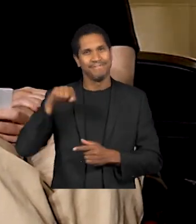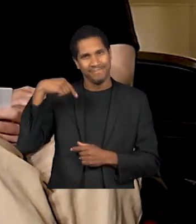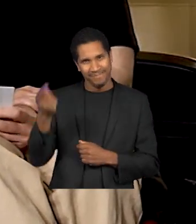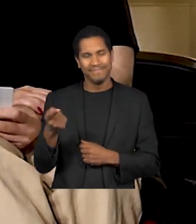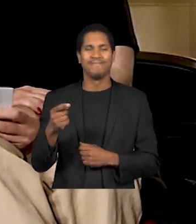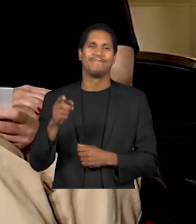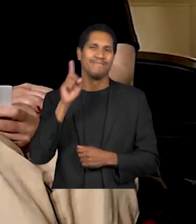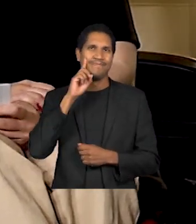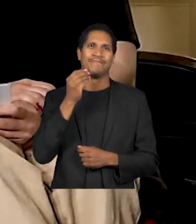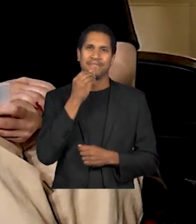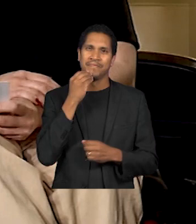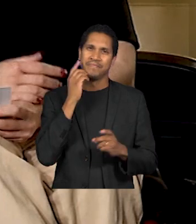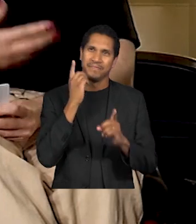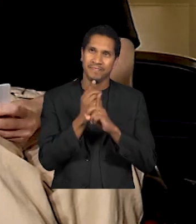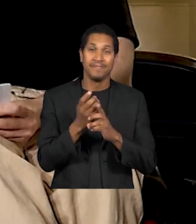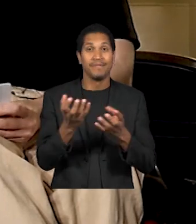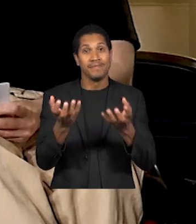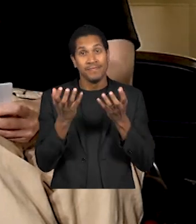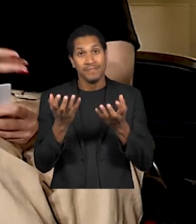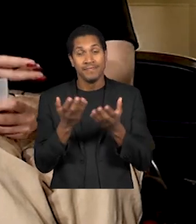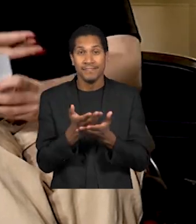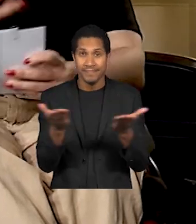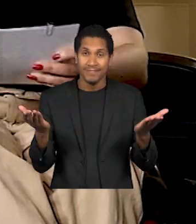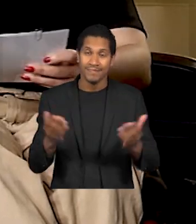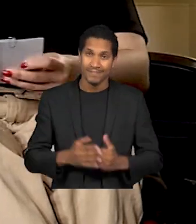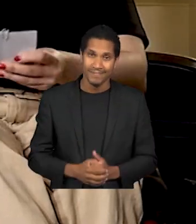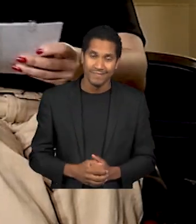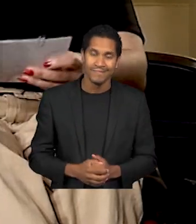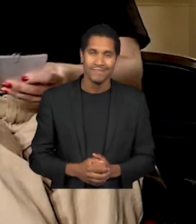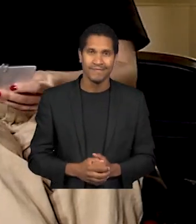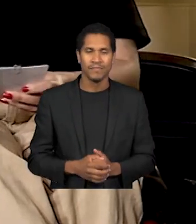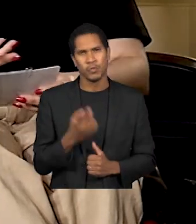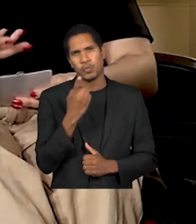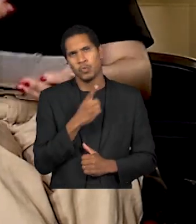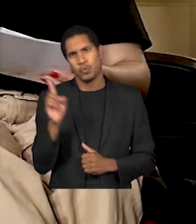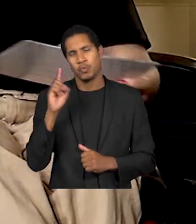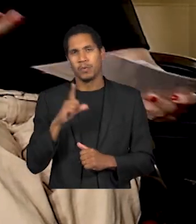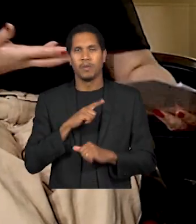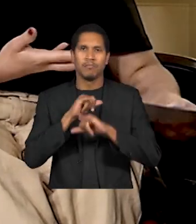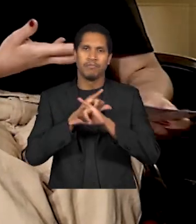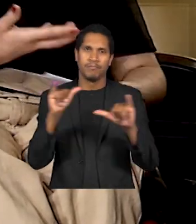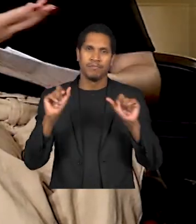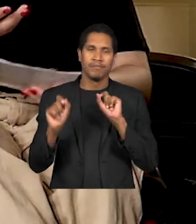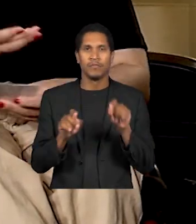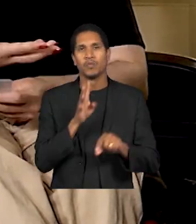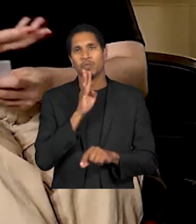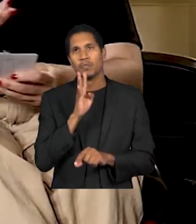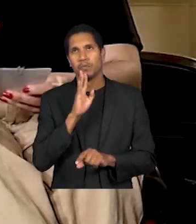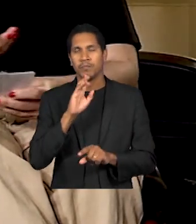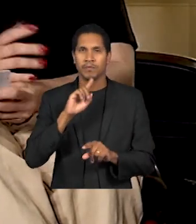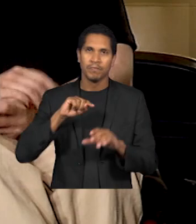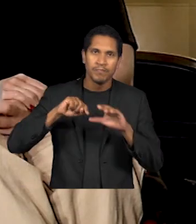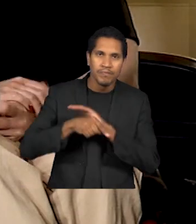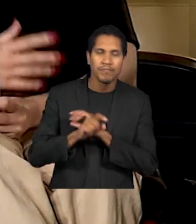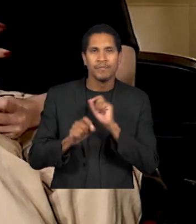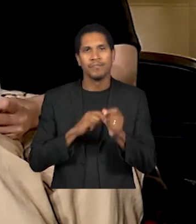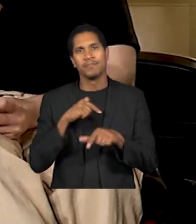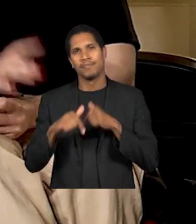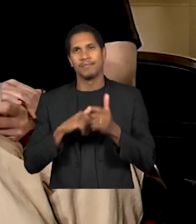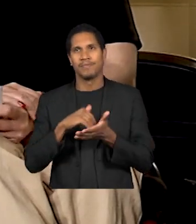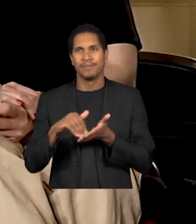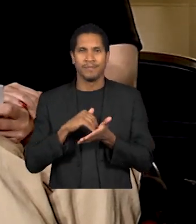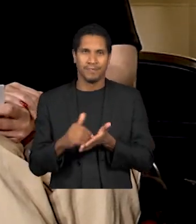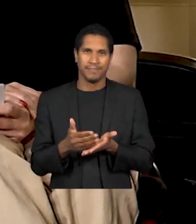voltar. Nós queríamos, para encerrar, se você quiser deixar um recado para conhecer mais um pouquinho do trabalho, enfim, para a